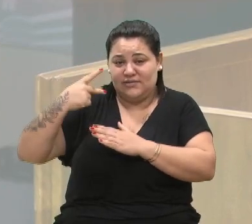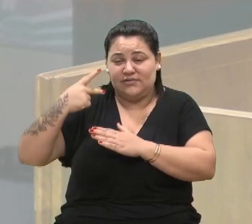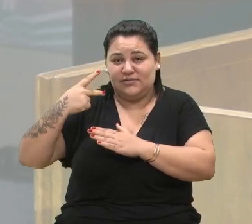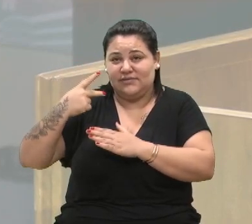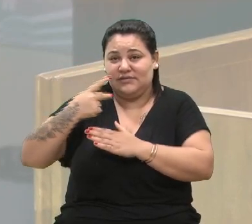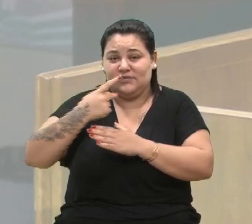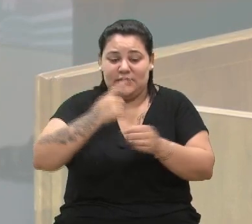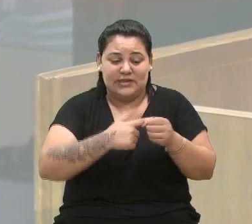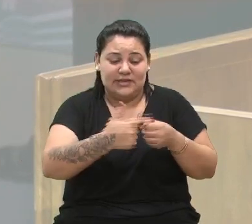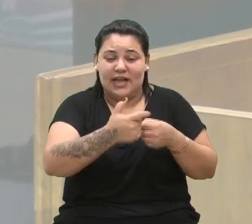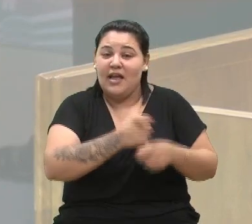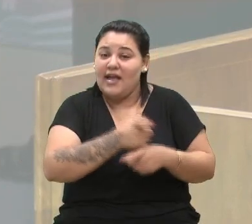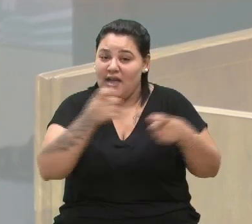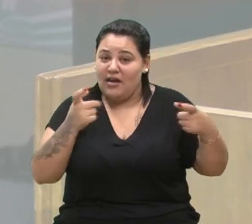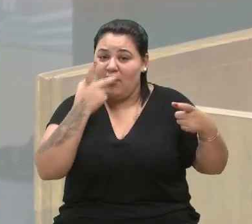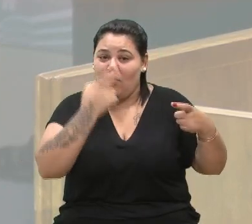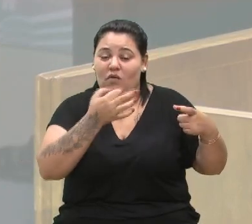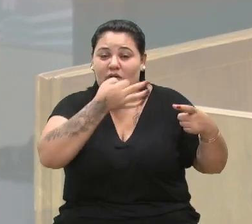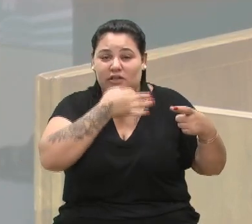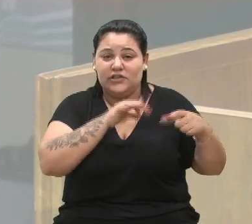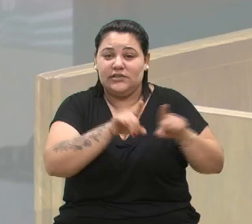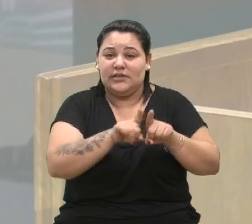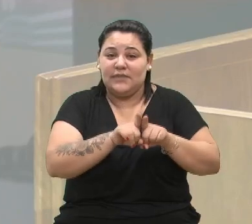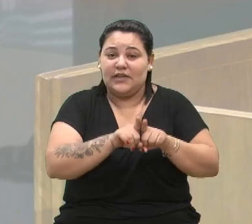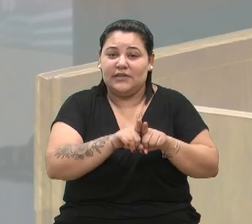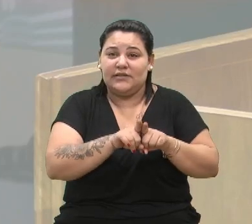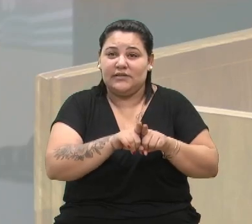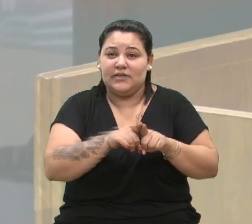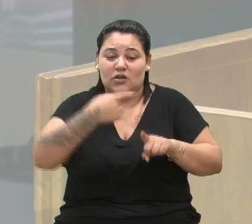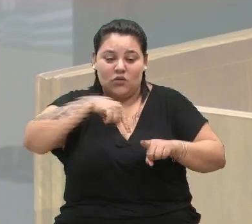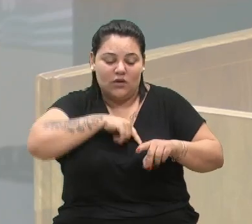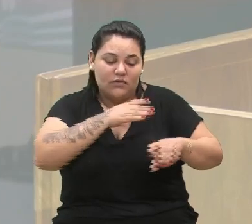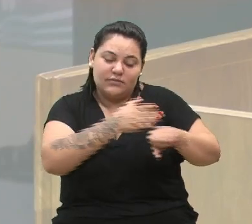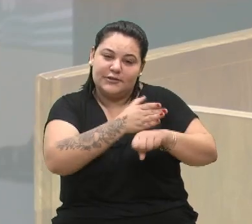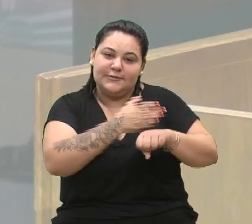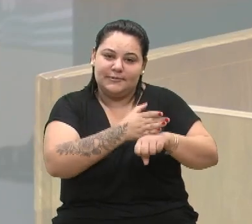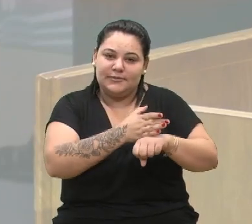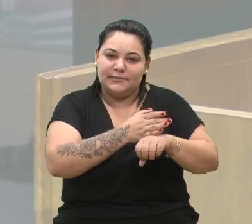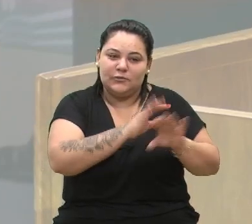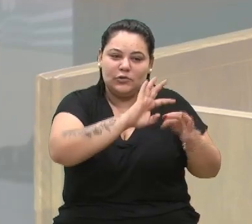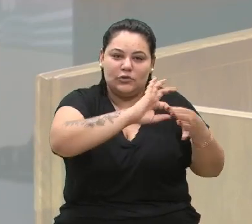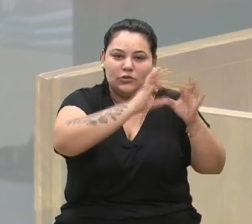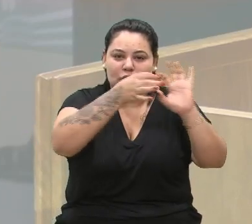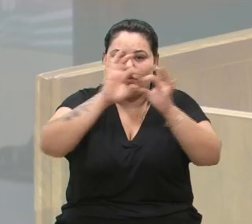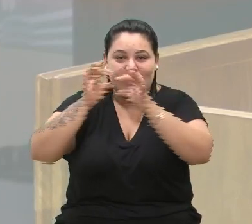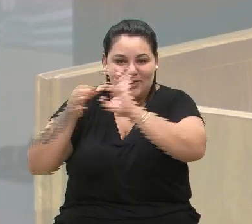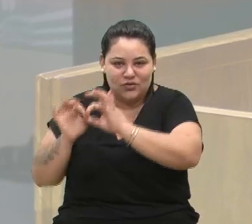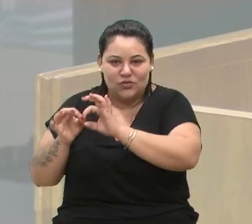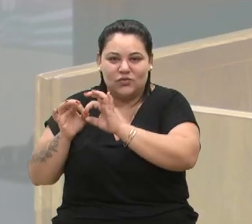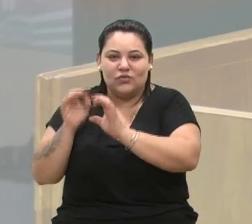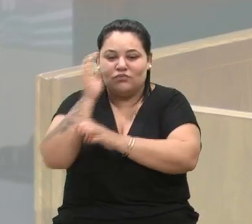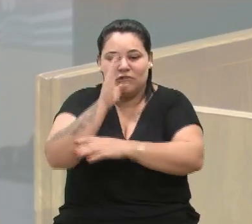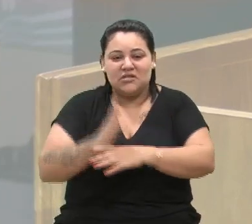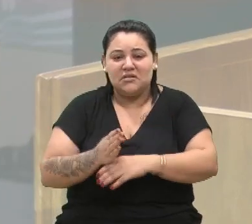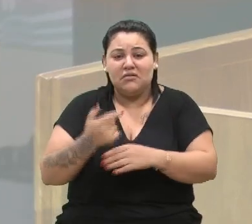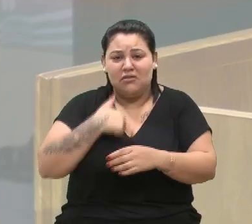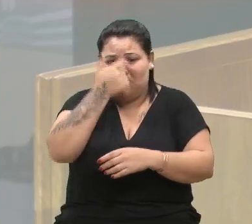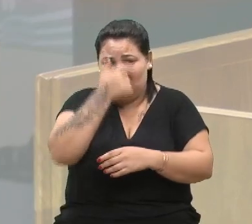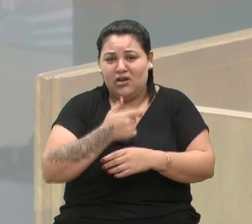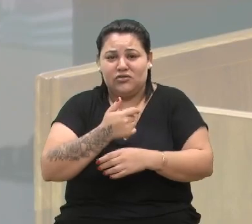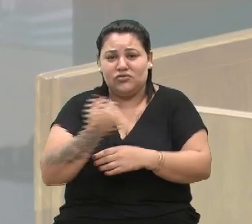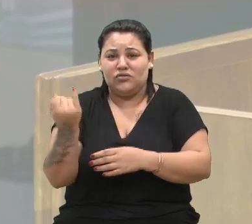tão grande como Caxias, que está inserida num contexto nacional, é importante, sim,